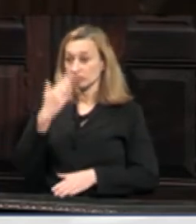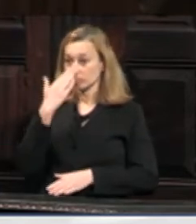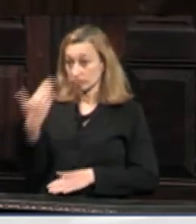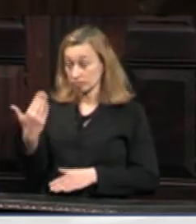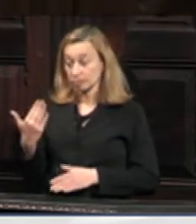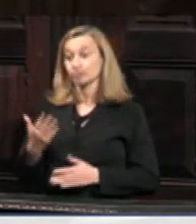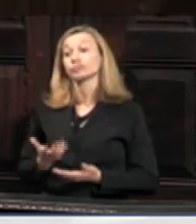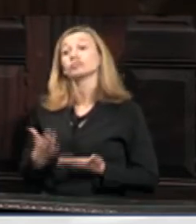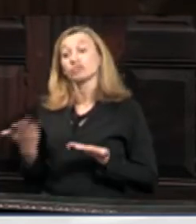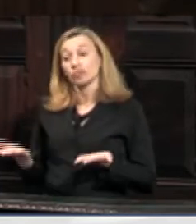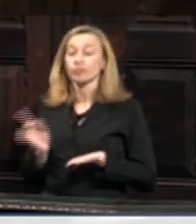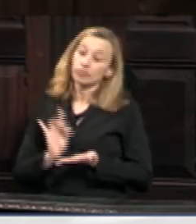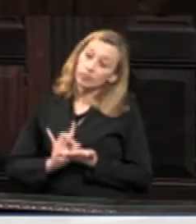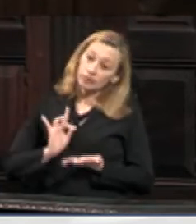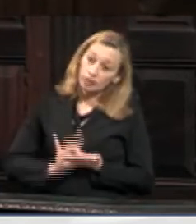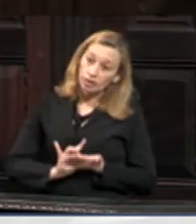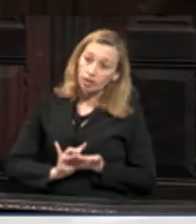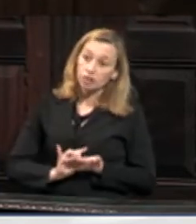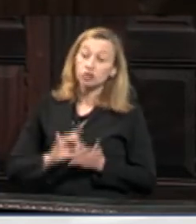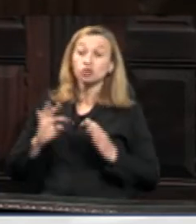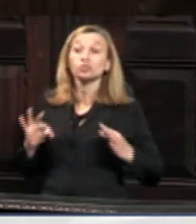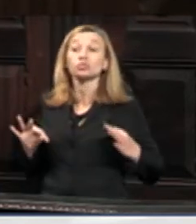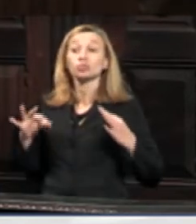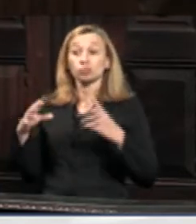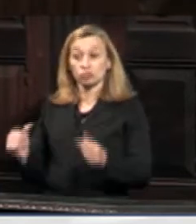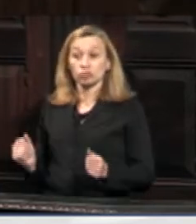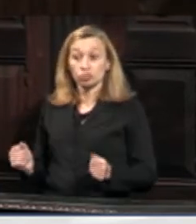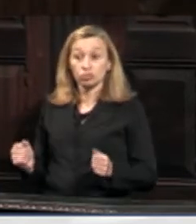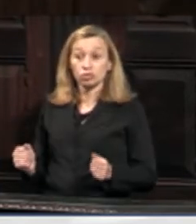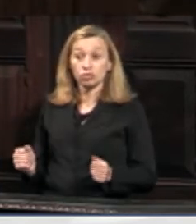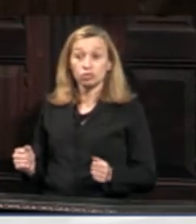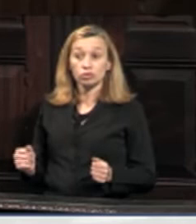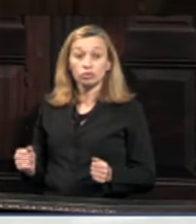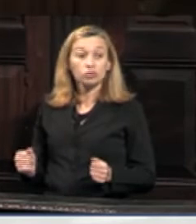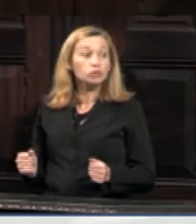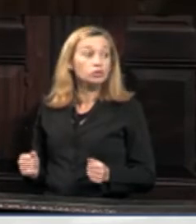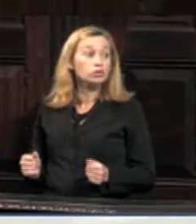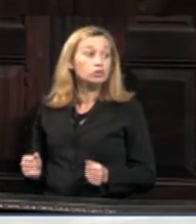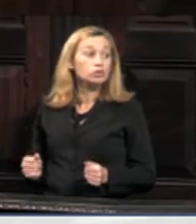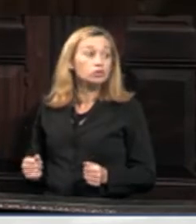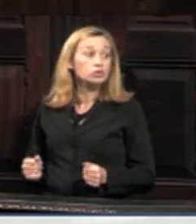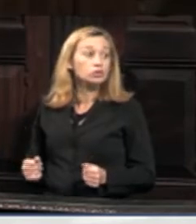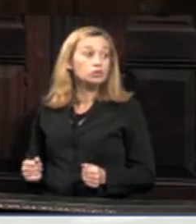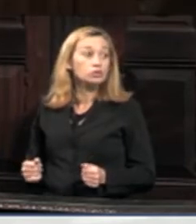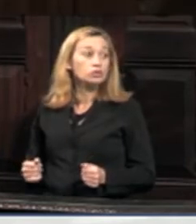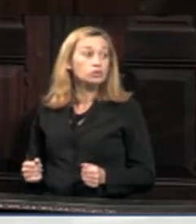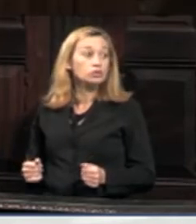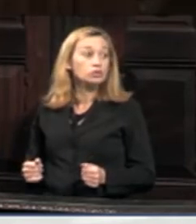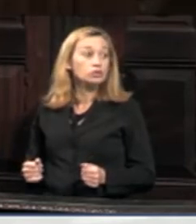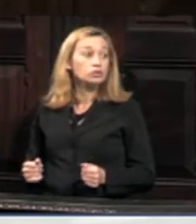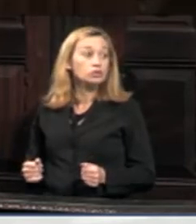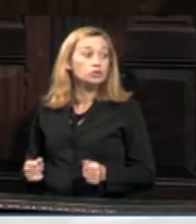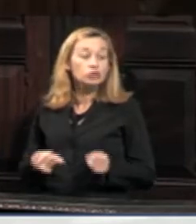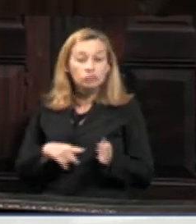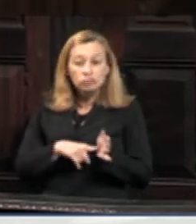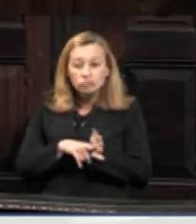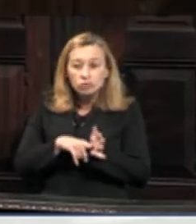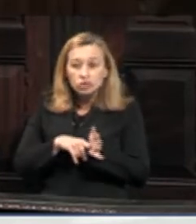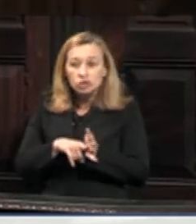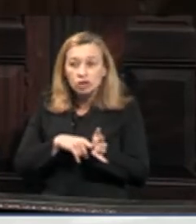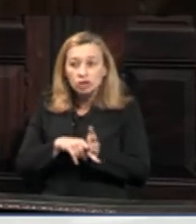é verdade que todos estão sob investigação